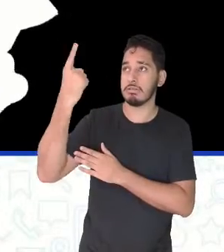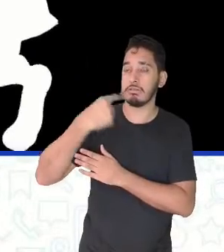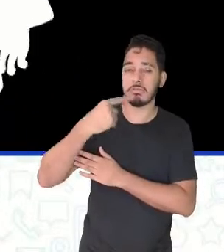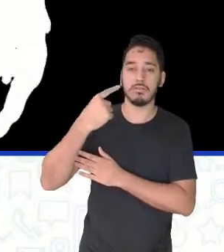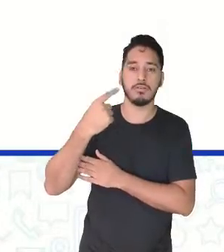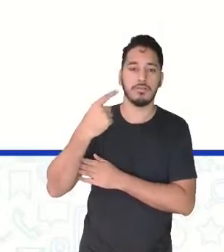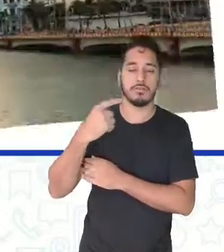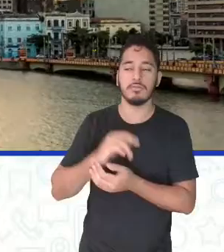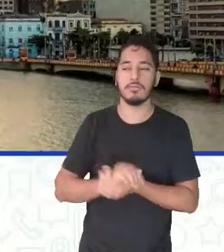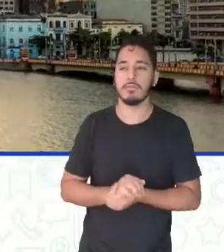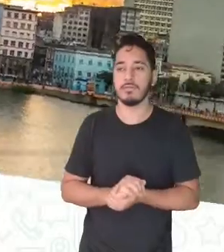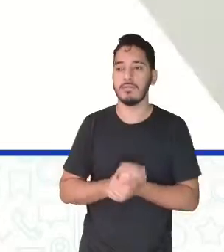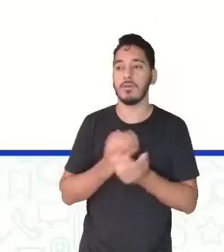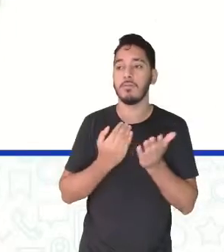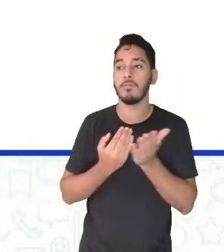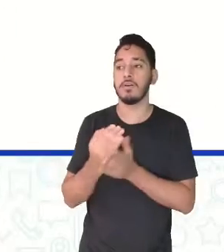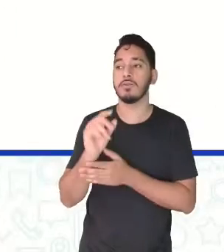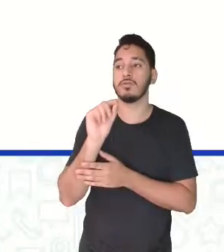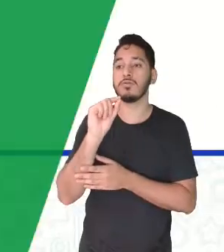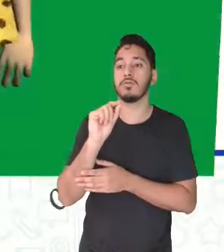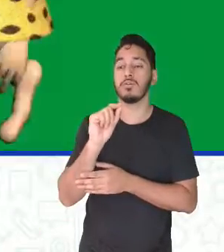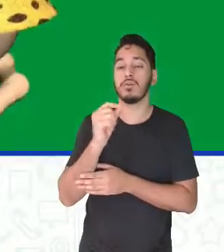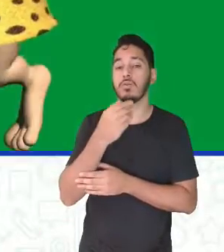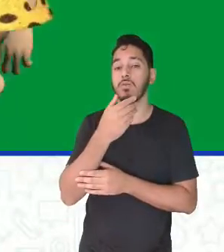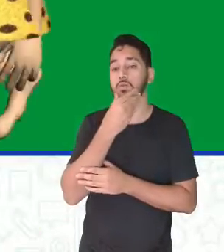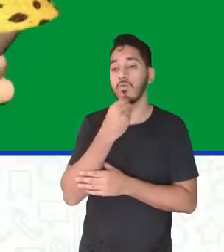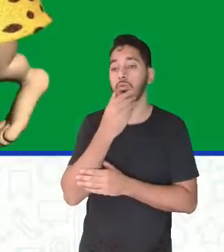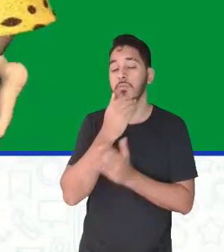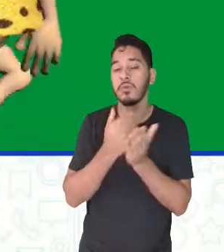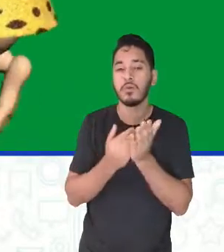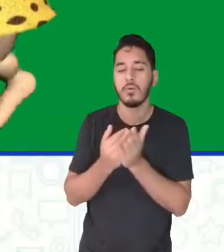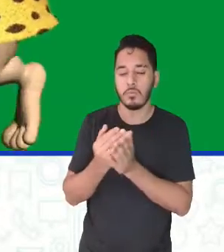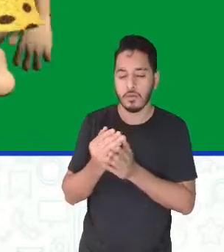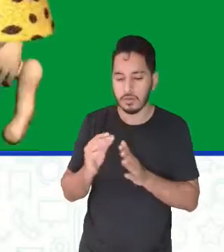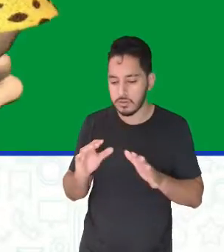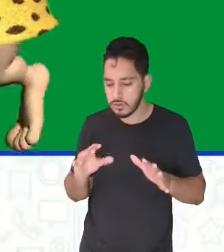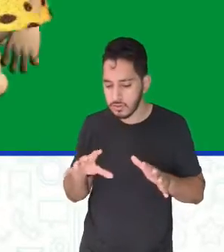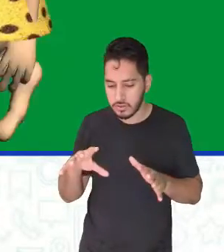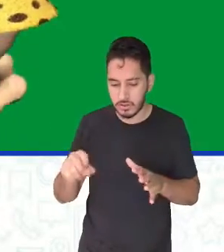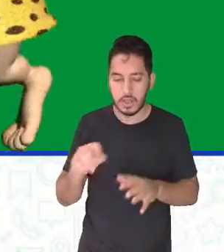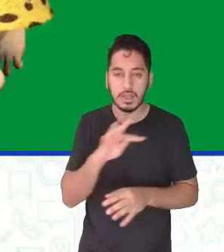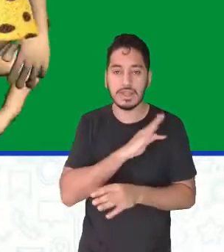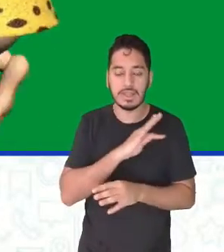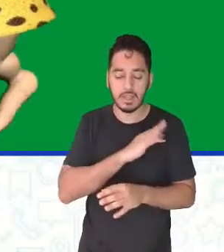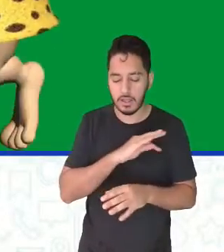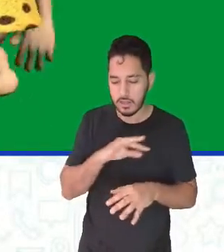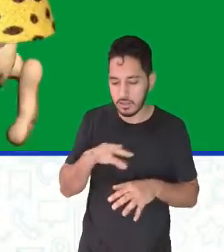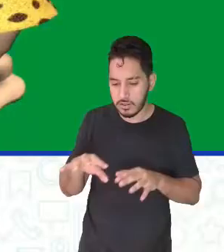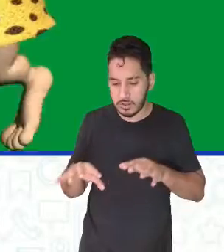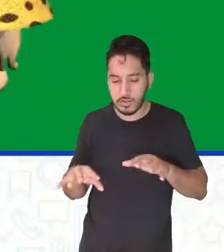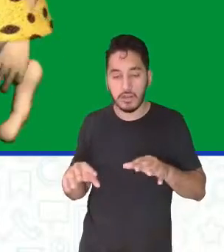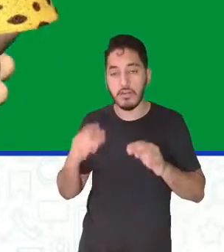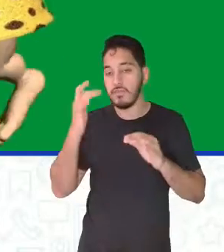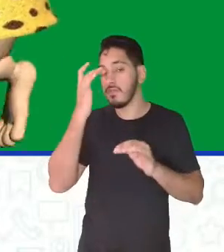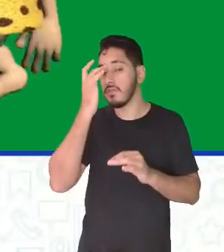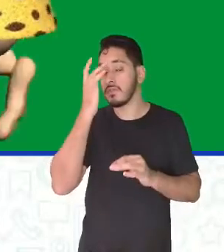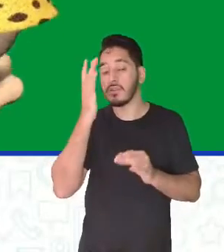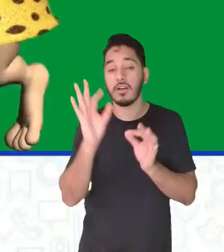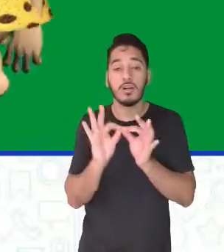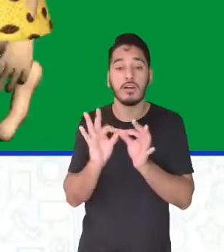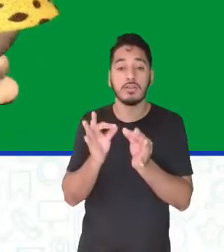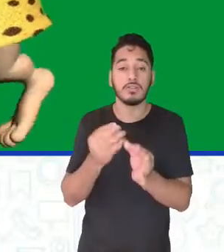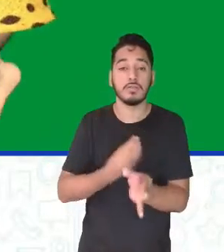Começa bem lá atrás a questão, quando o homem começa a se apropriar de técnicas para facilitar a sua vida,